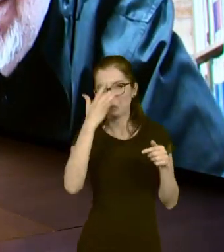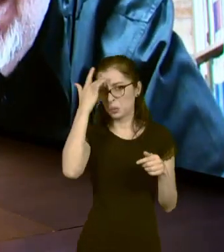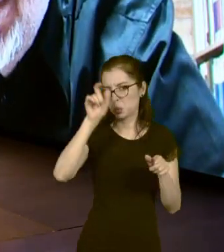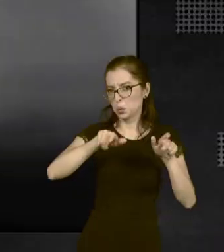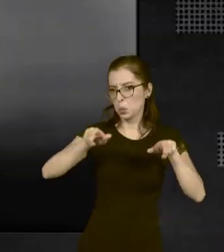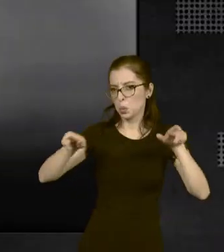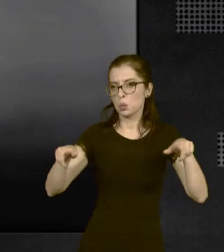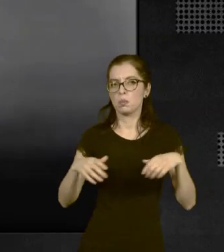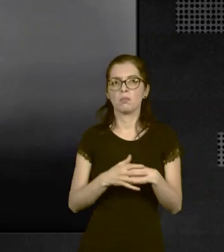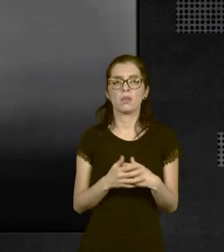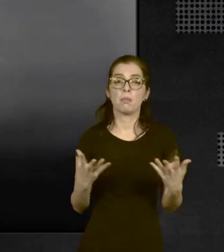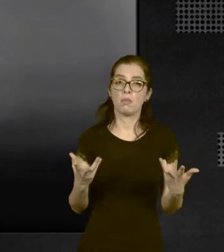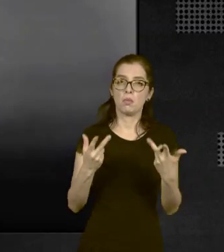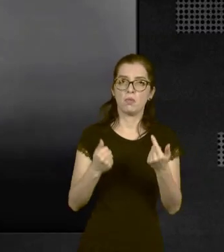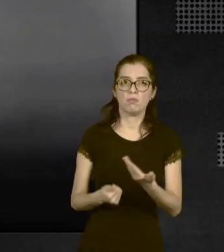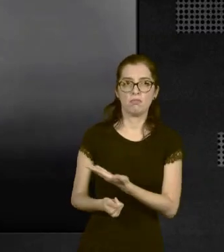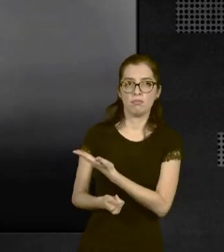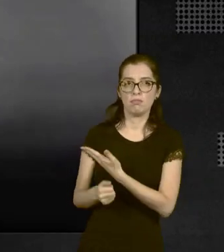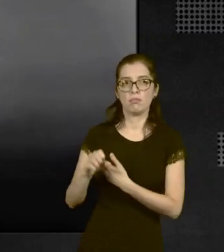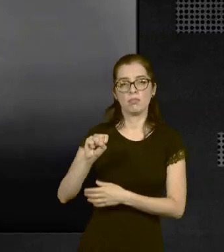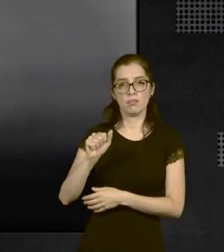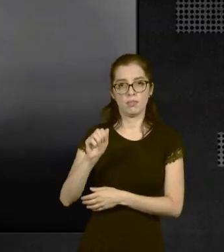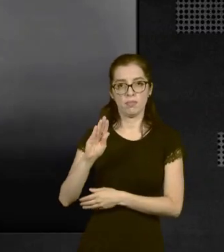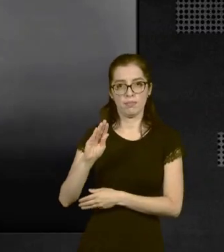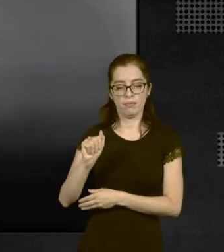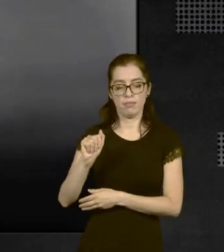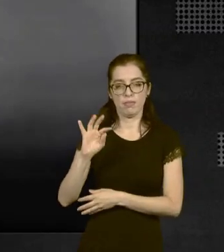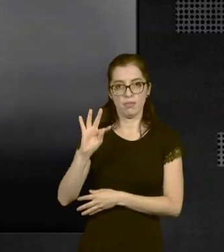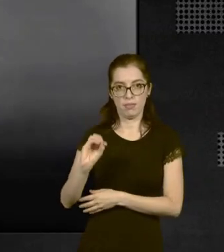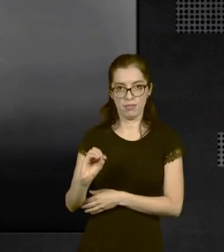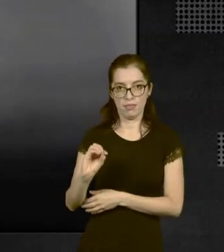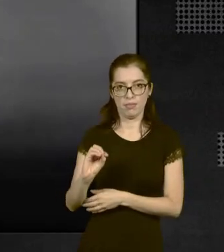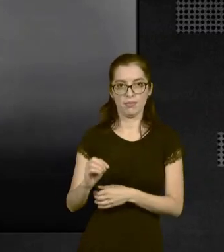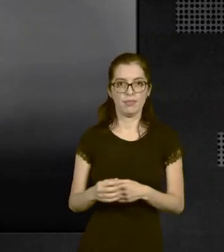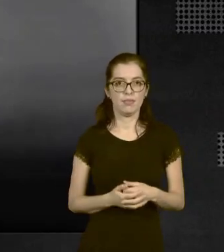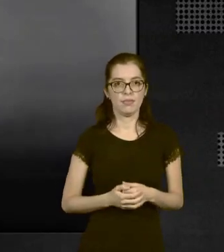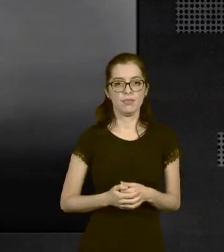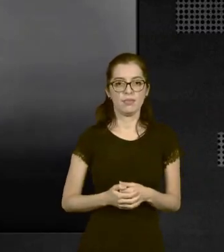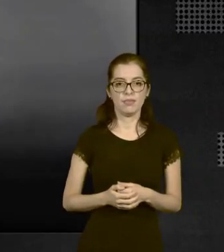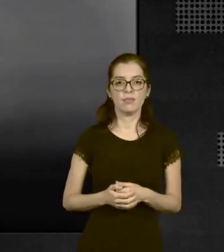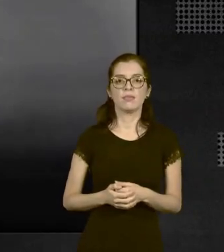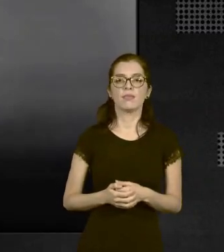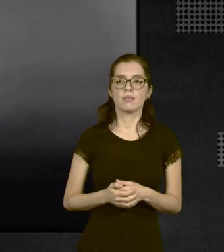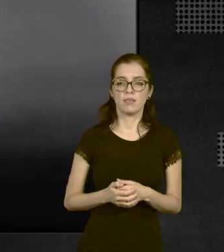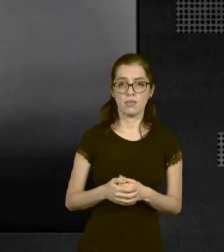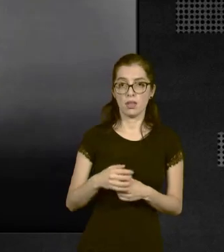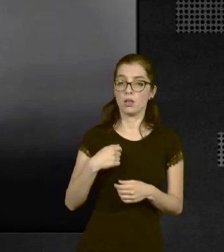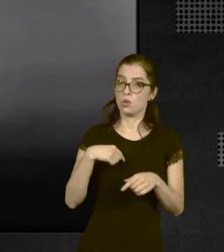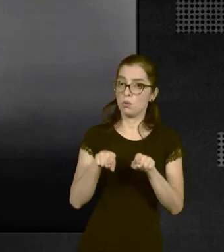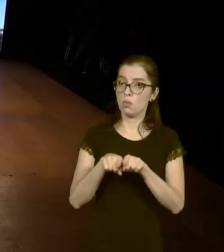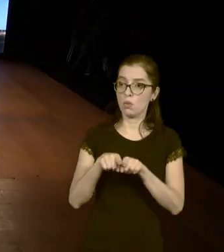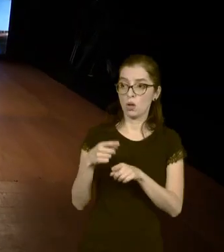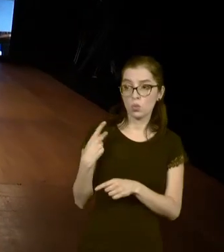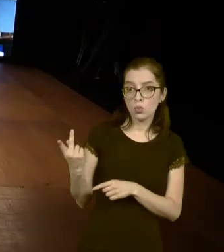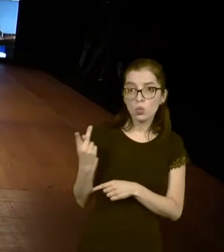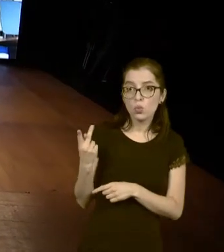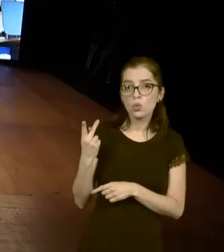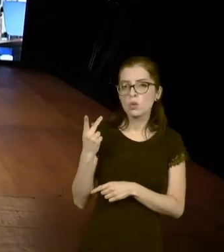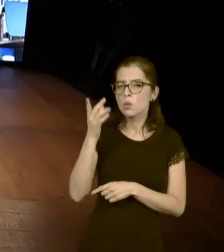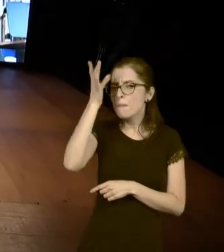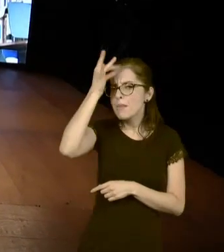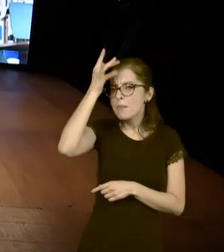porque já tinha torcido lá para São Caetano, né? Aí os 8, 7 e tal. Quem cai